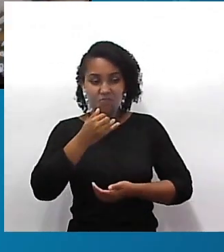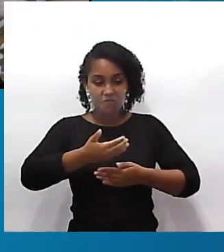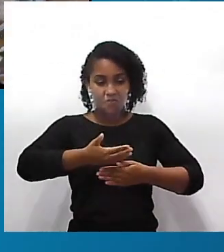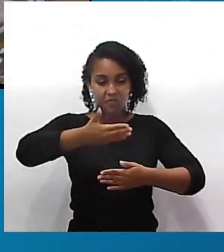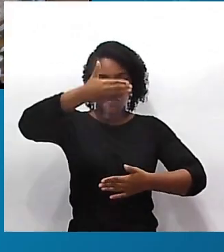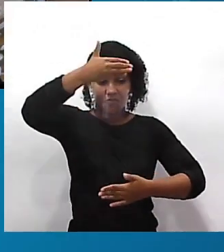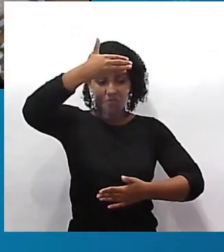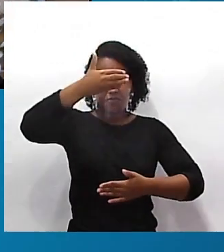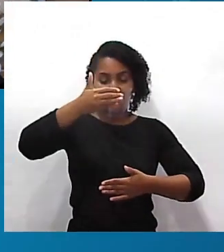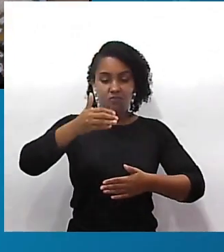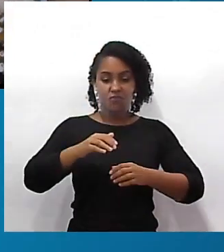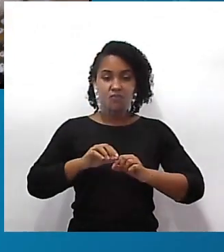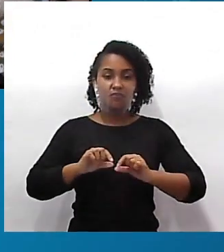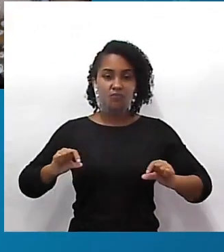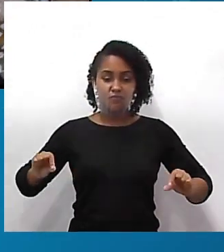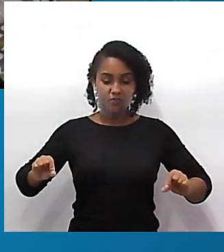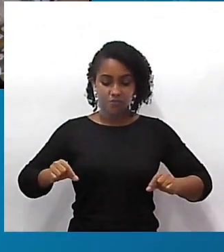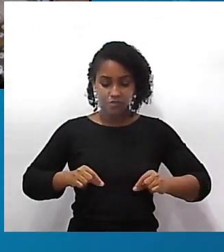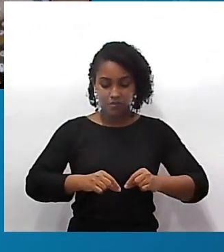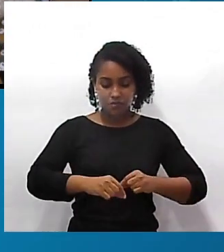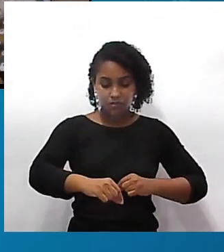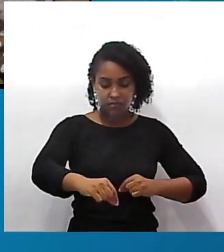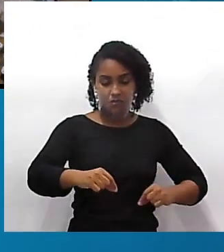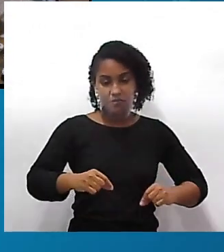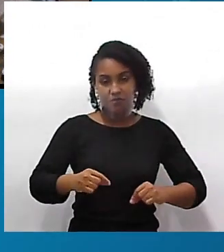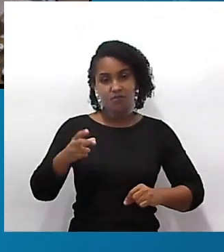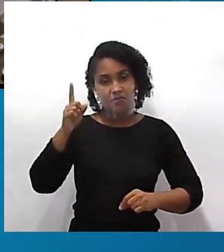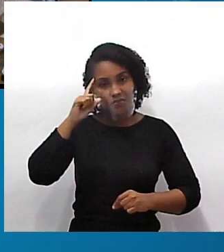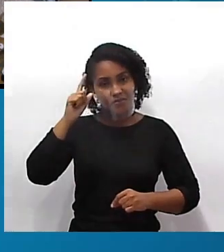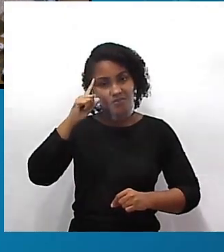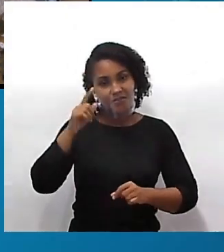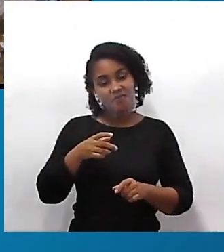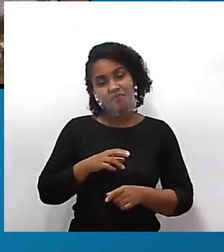fita zebrada, de isolamento de área, etc.